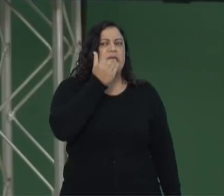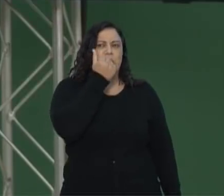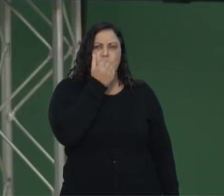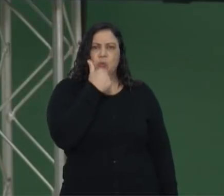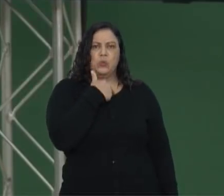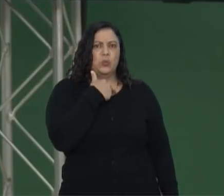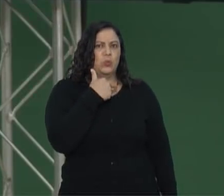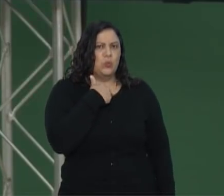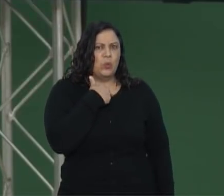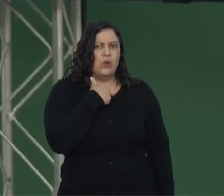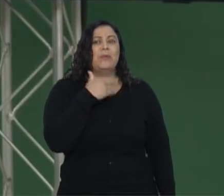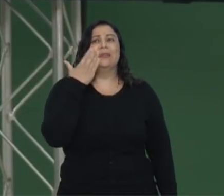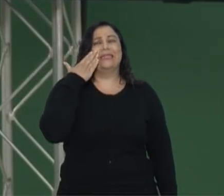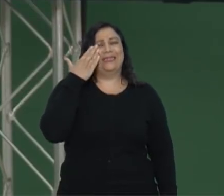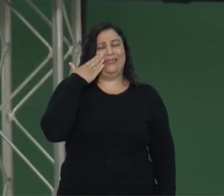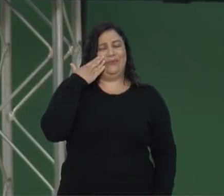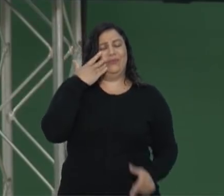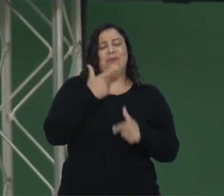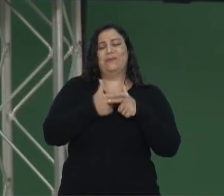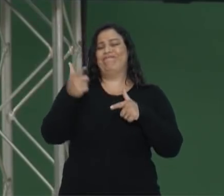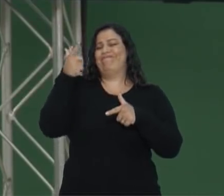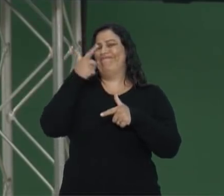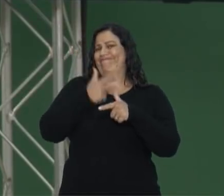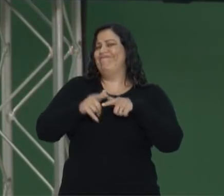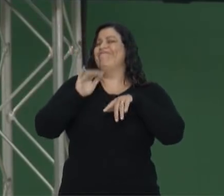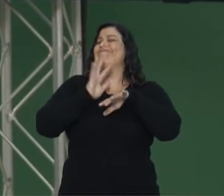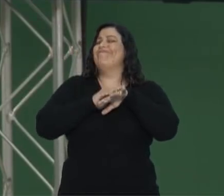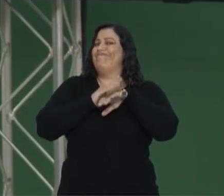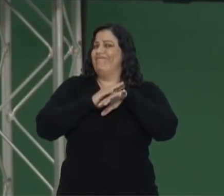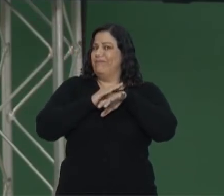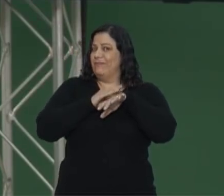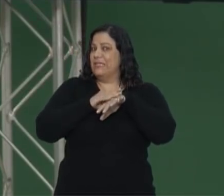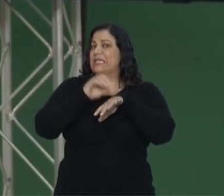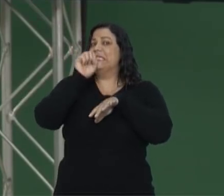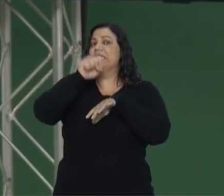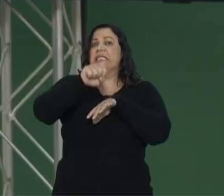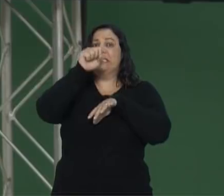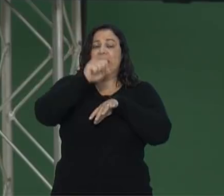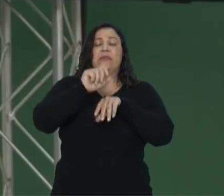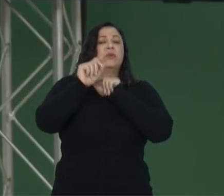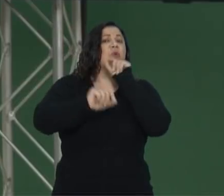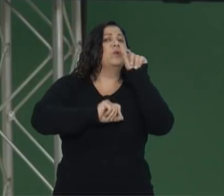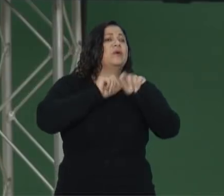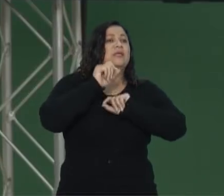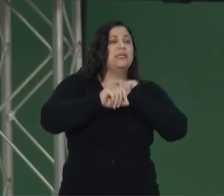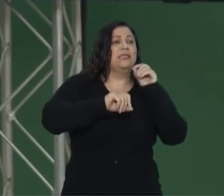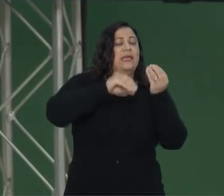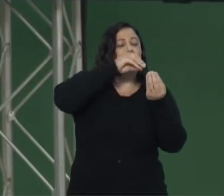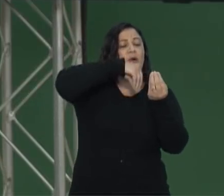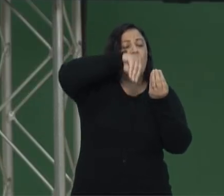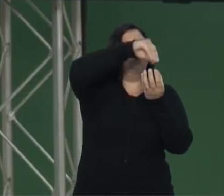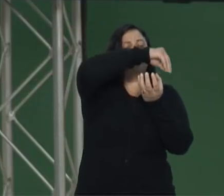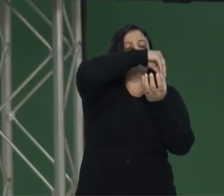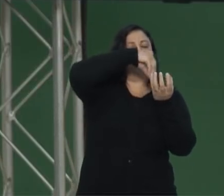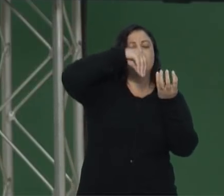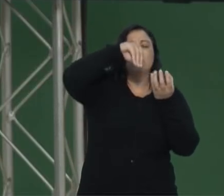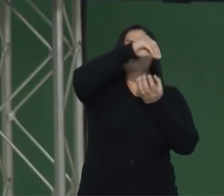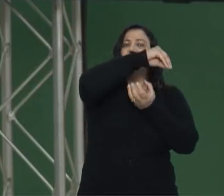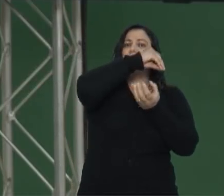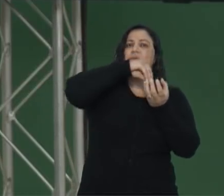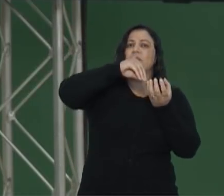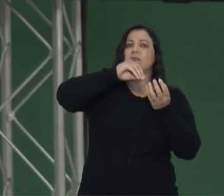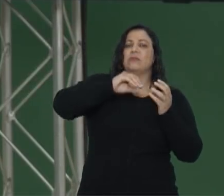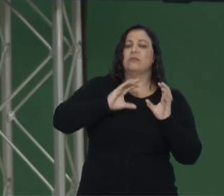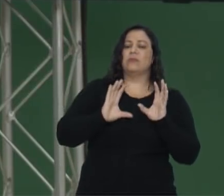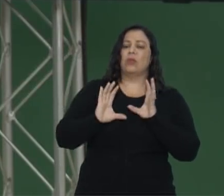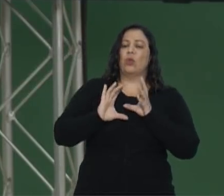gente pode até passar mal se a gente se alimentar com uma fruta que tenha bolor? Mas o que é o bolor? Bolor é um grupo,